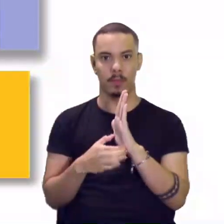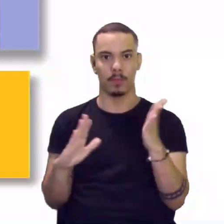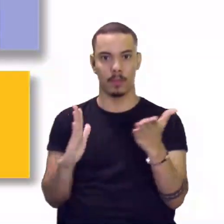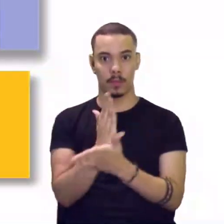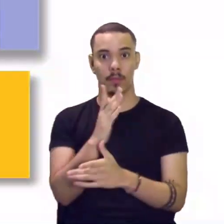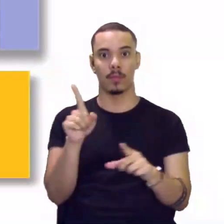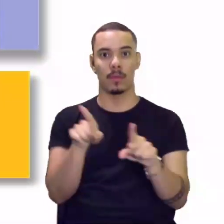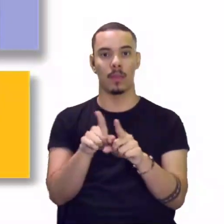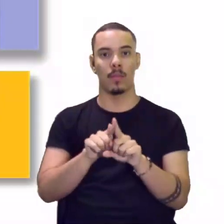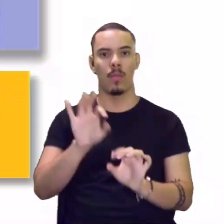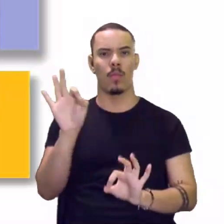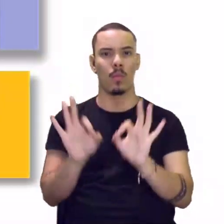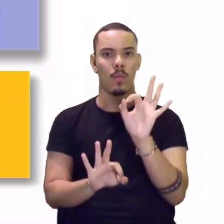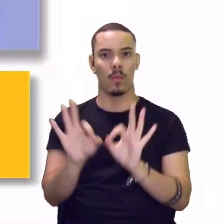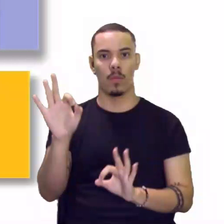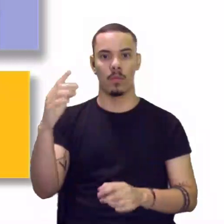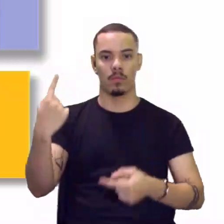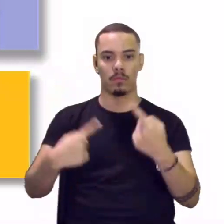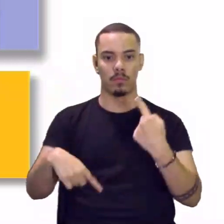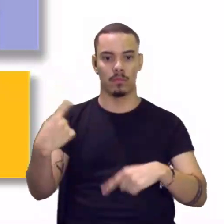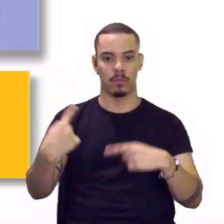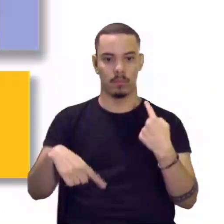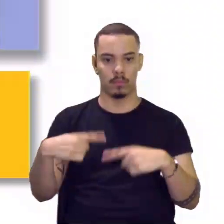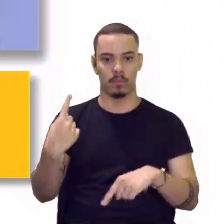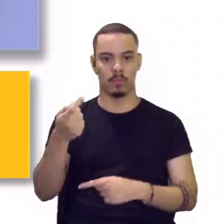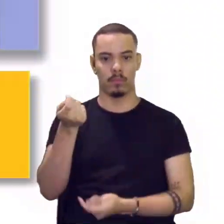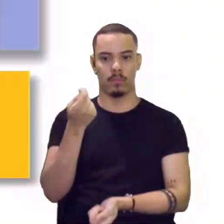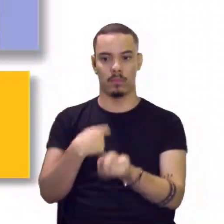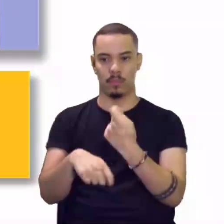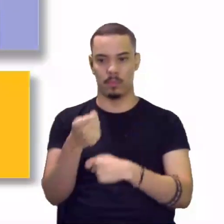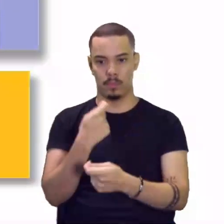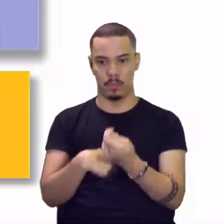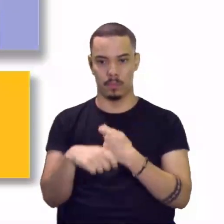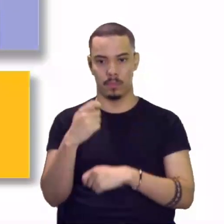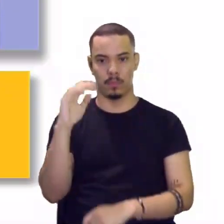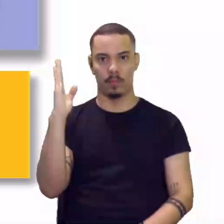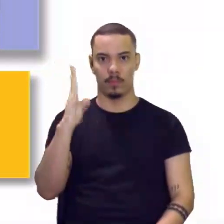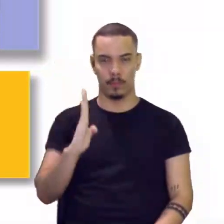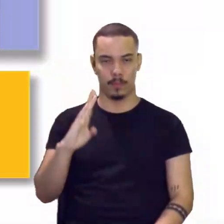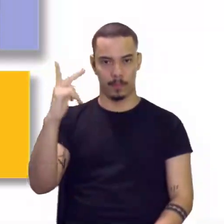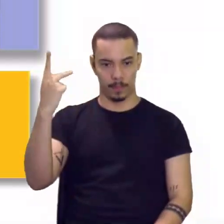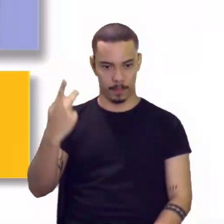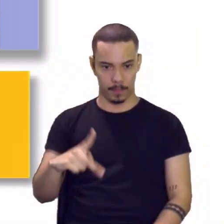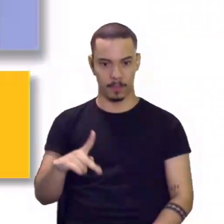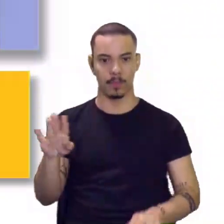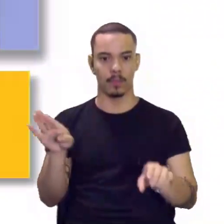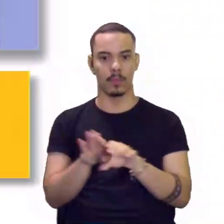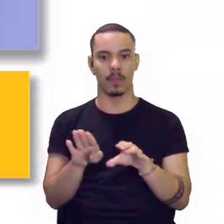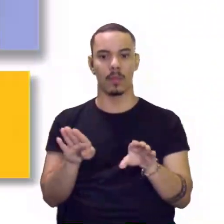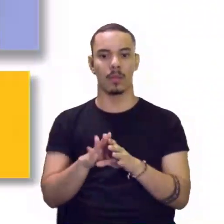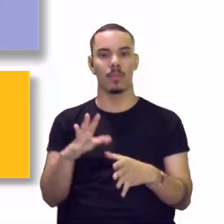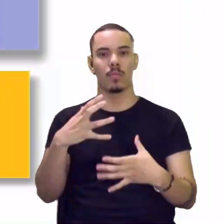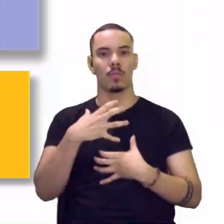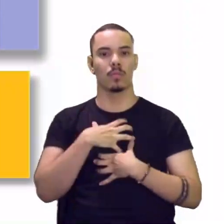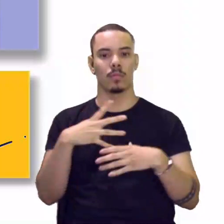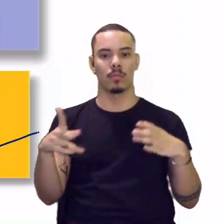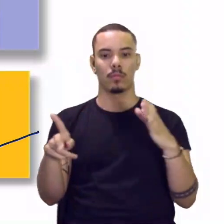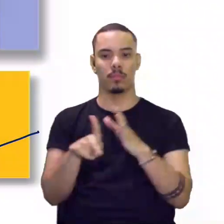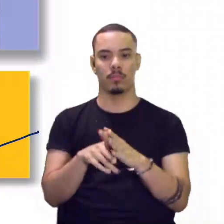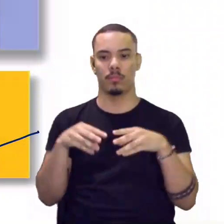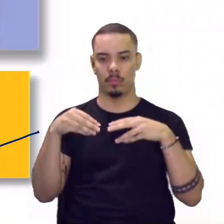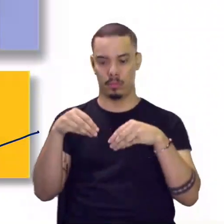também a organização política administrativa do Brasil e a formação